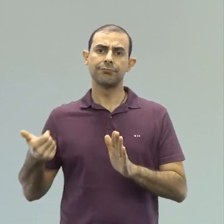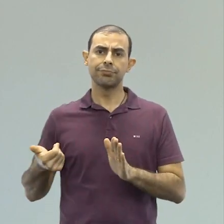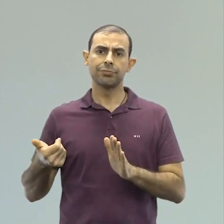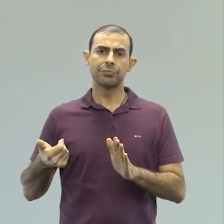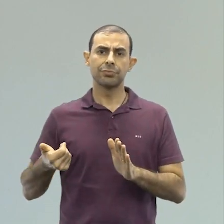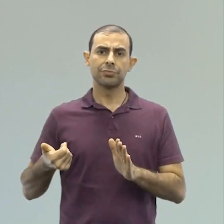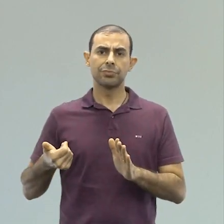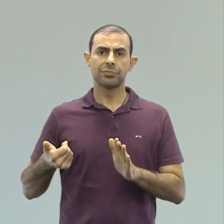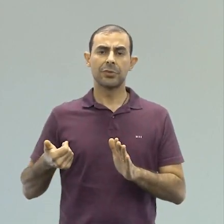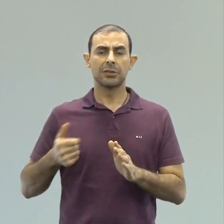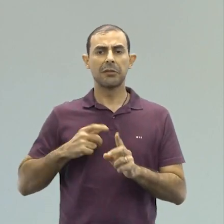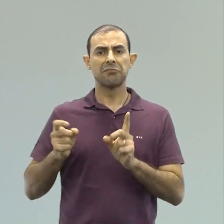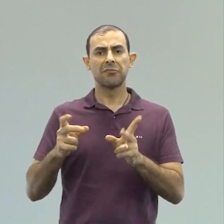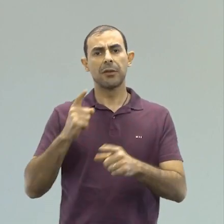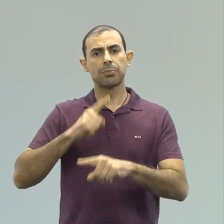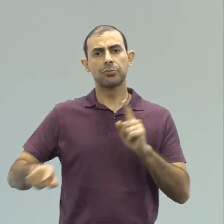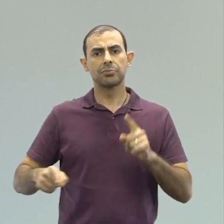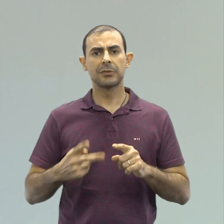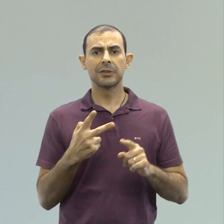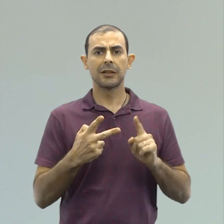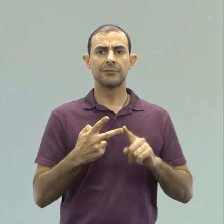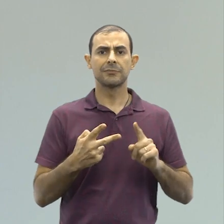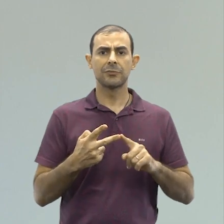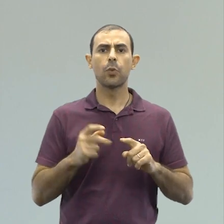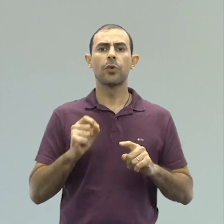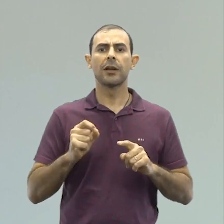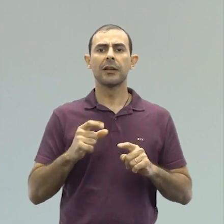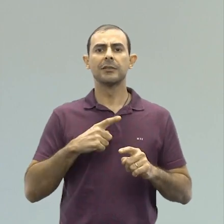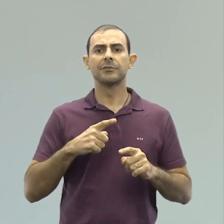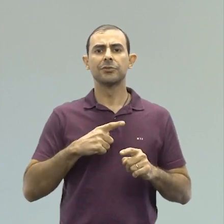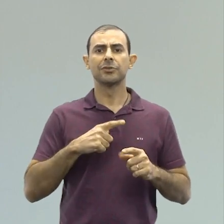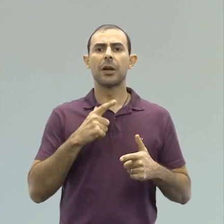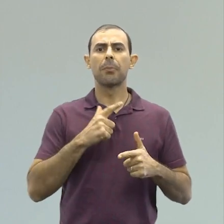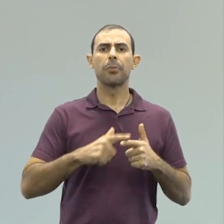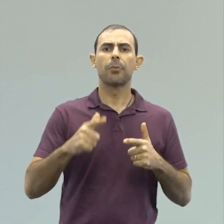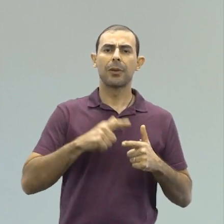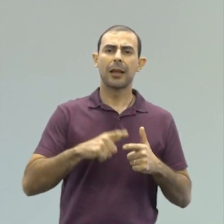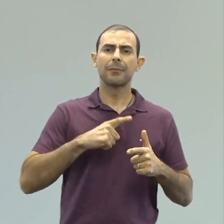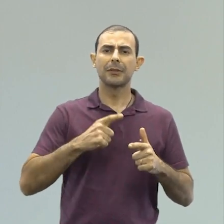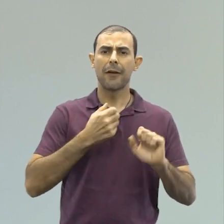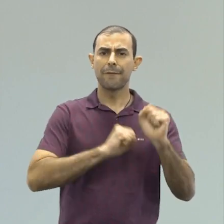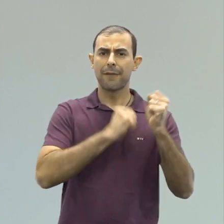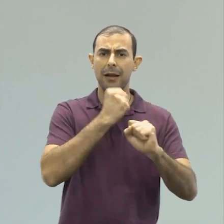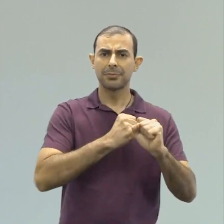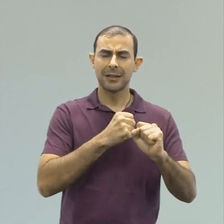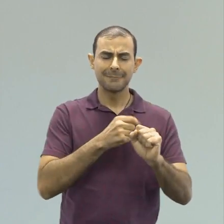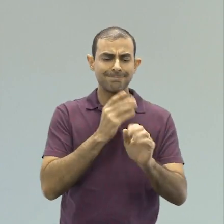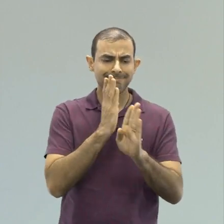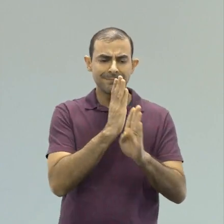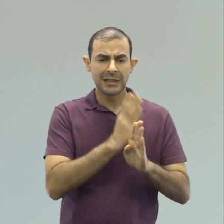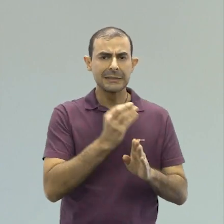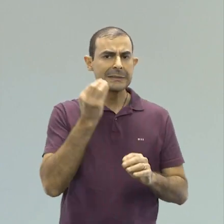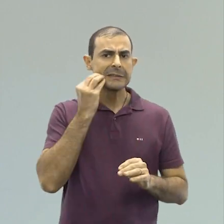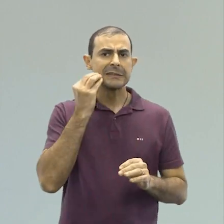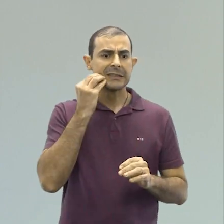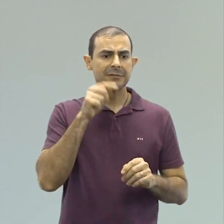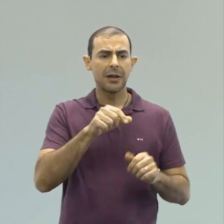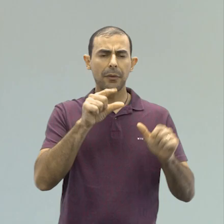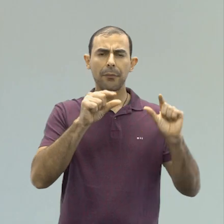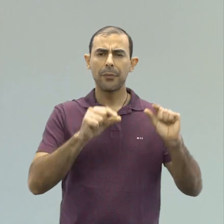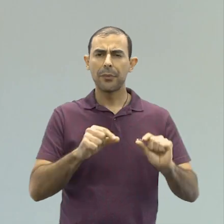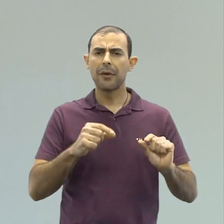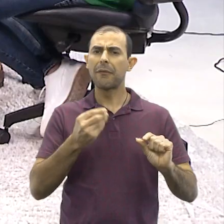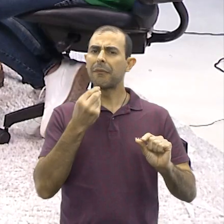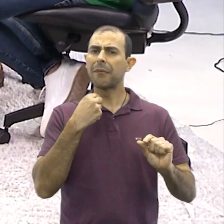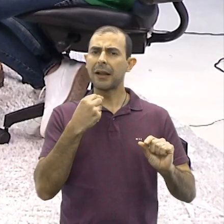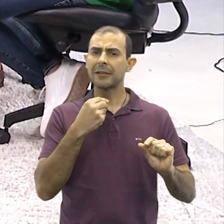retirada da comercialização. E uma outra apresentou um defeito na hora da fabricação. Eles fizeram um teste de eficiência e a eficiência